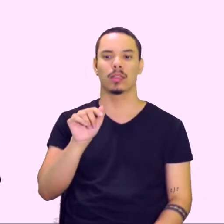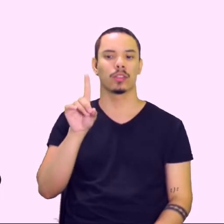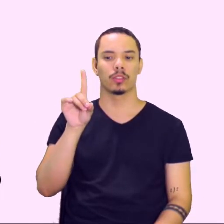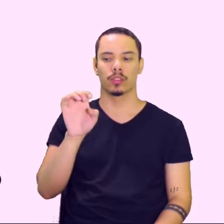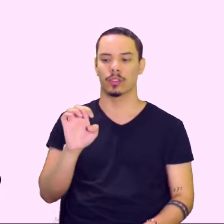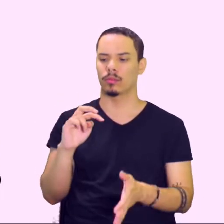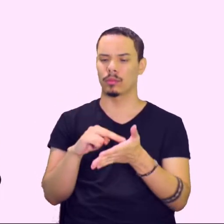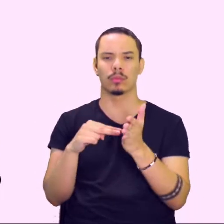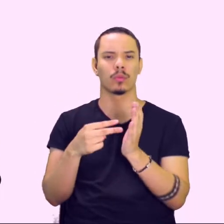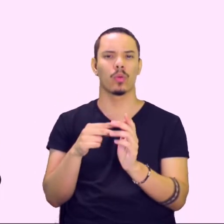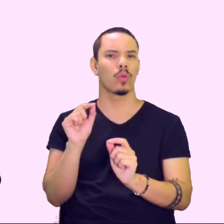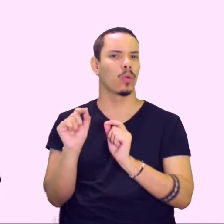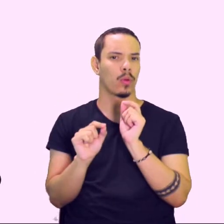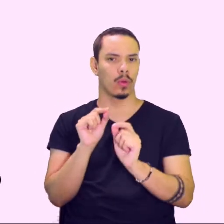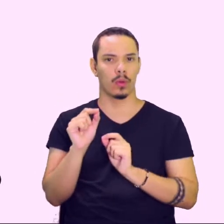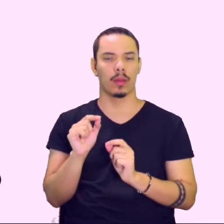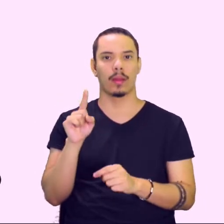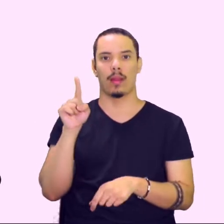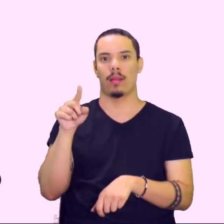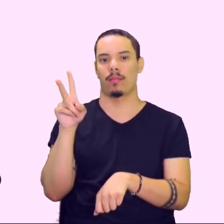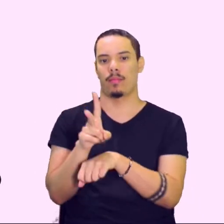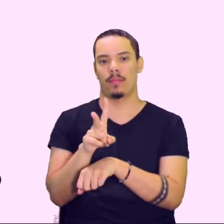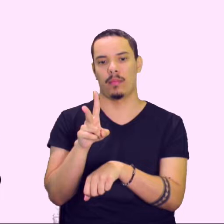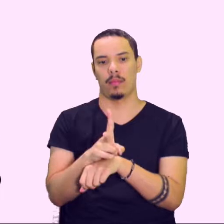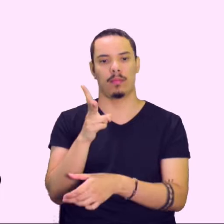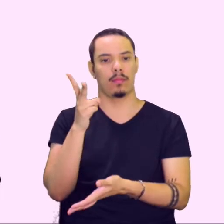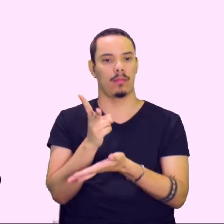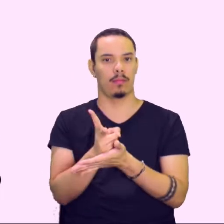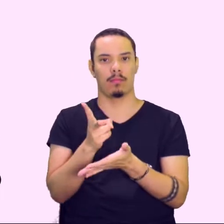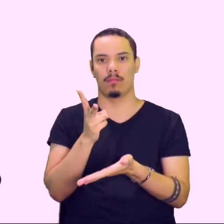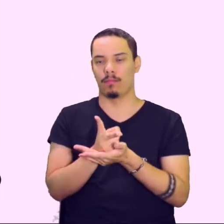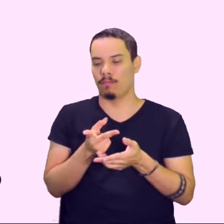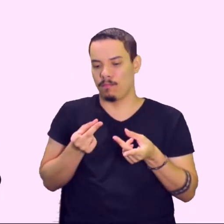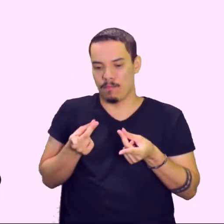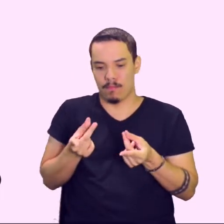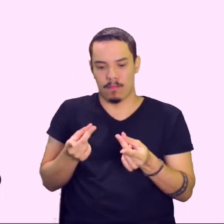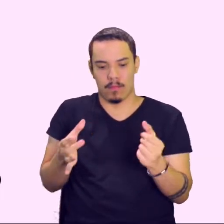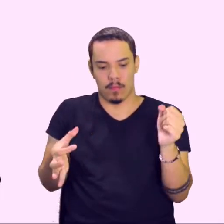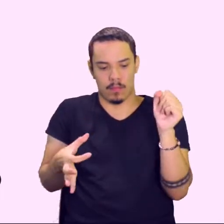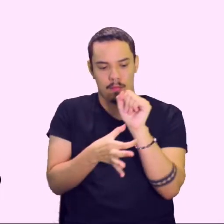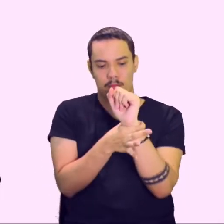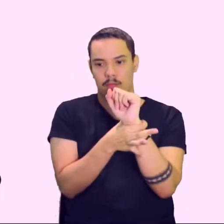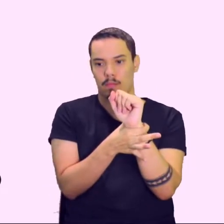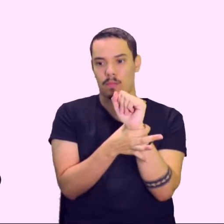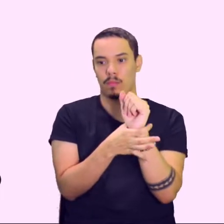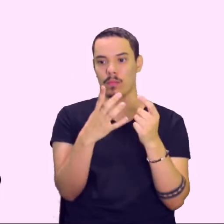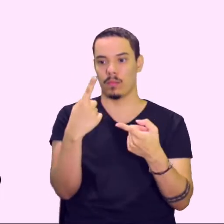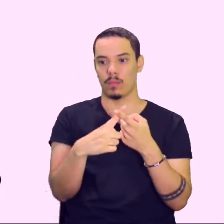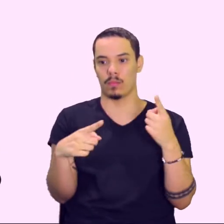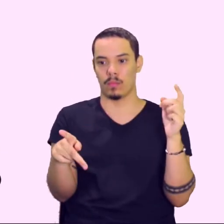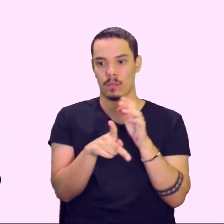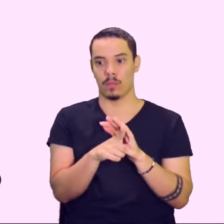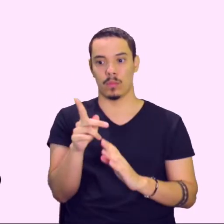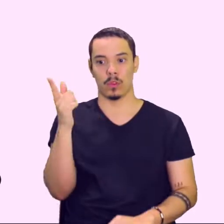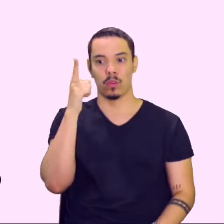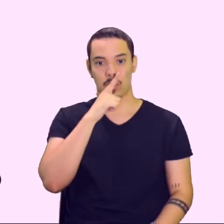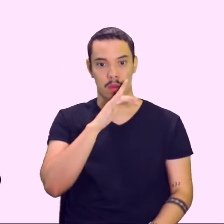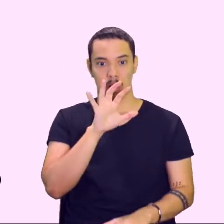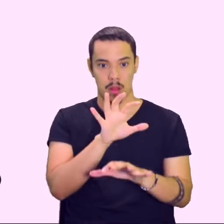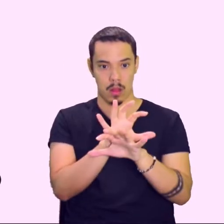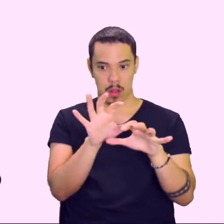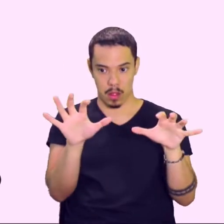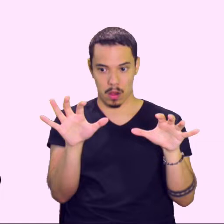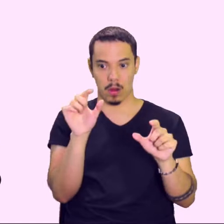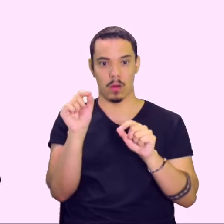é. Perenidade, ou seja, manter sempre. Garantia que ela seja para sempre, né, o